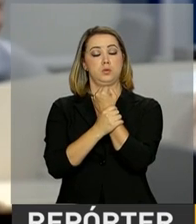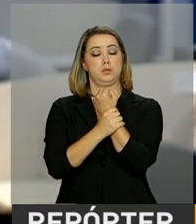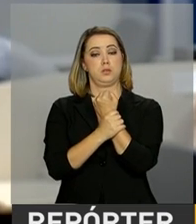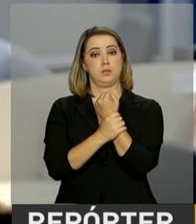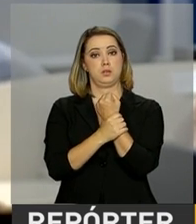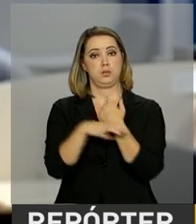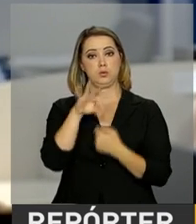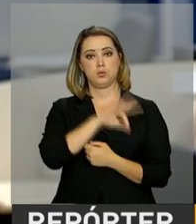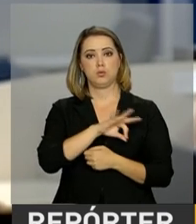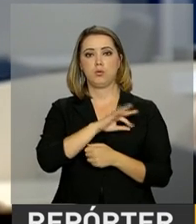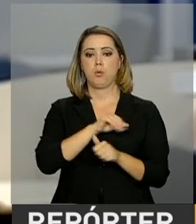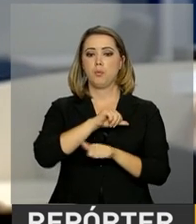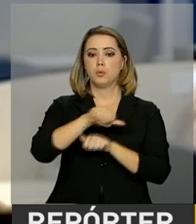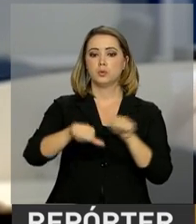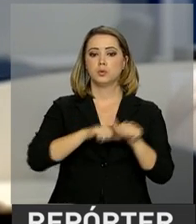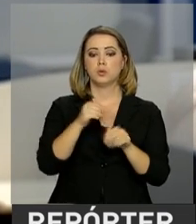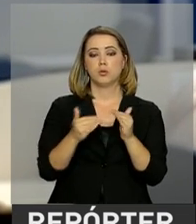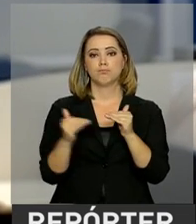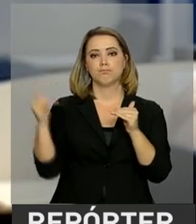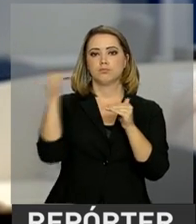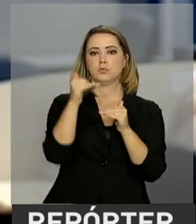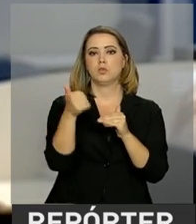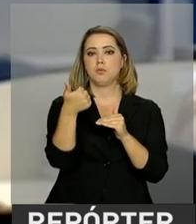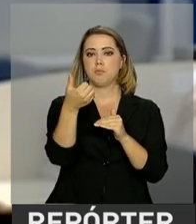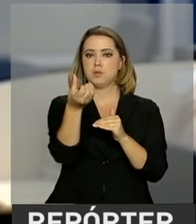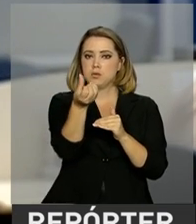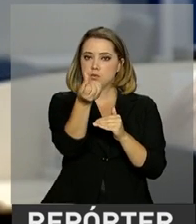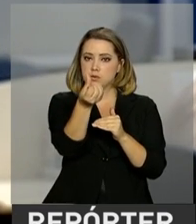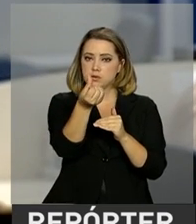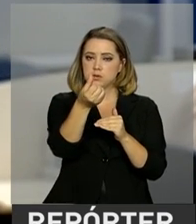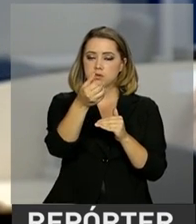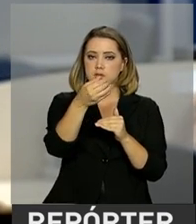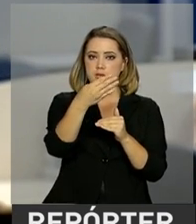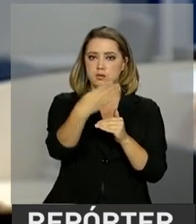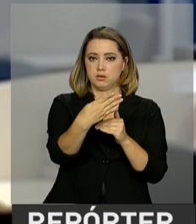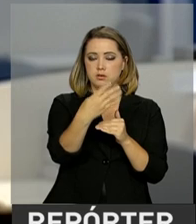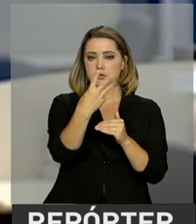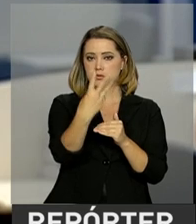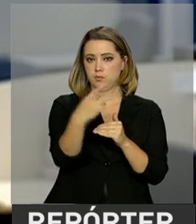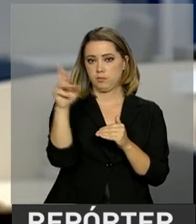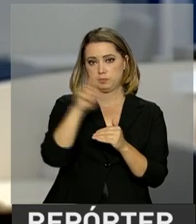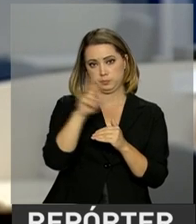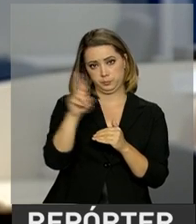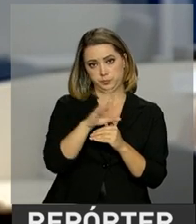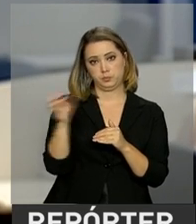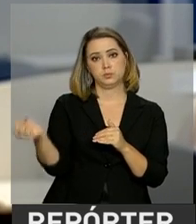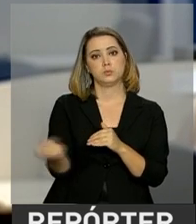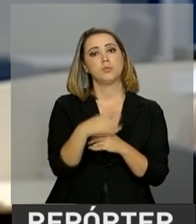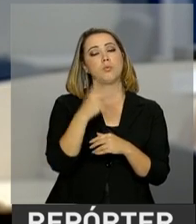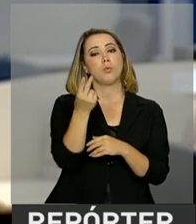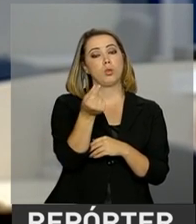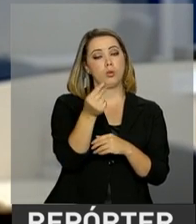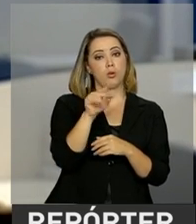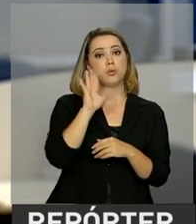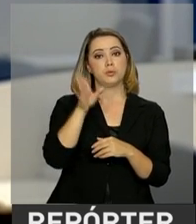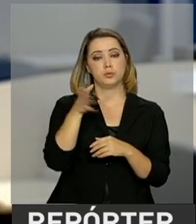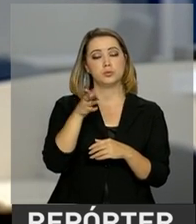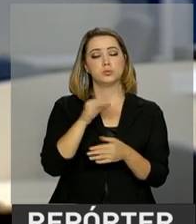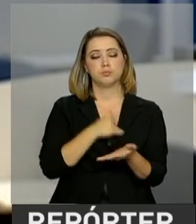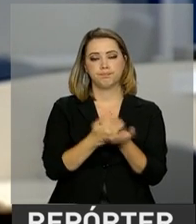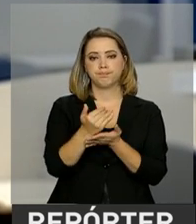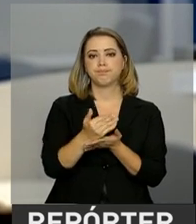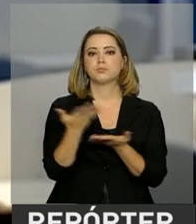42 para r43 aumento de r$ 1 Os Novos Valores do ício já estão em